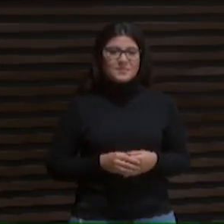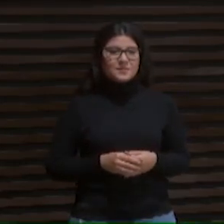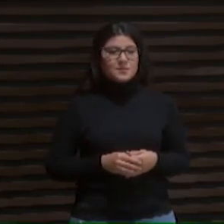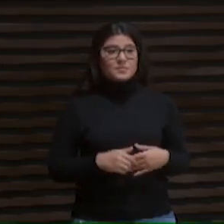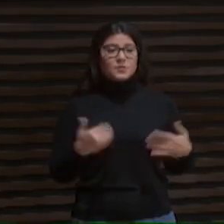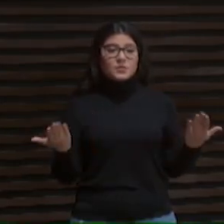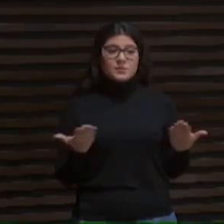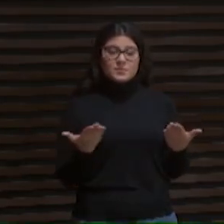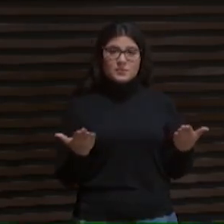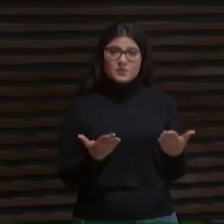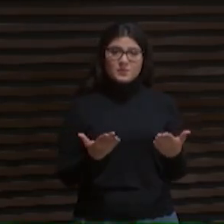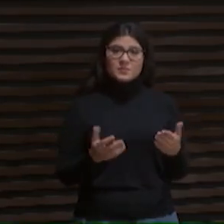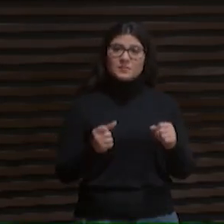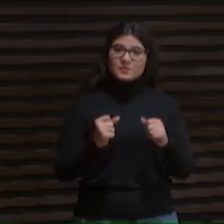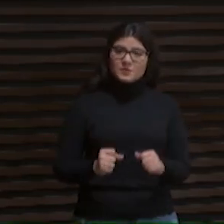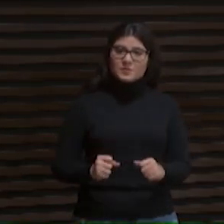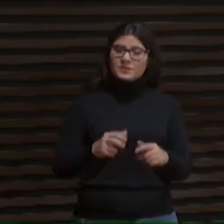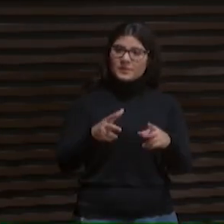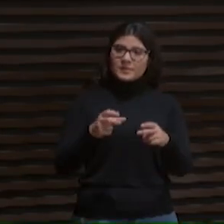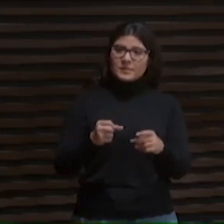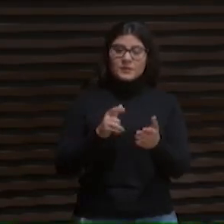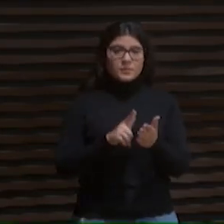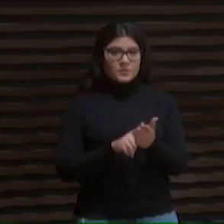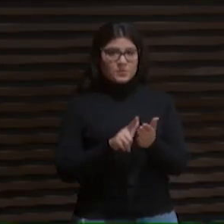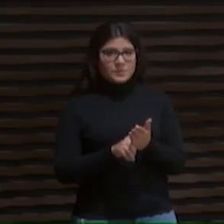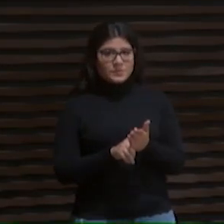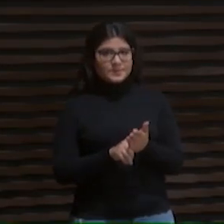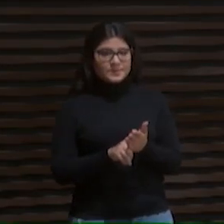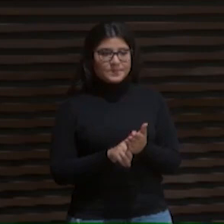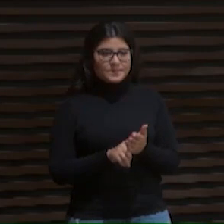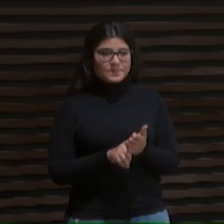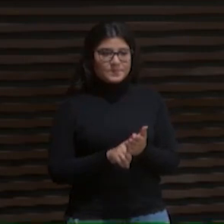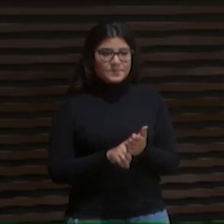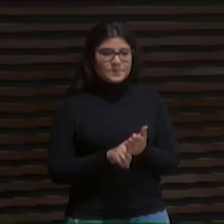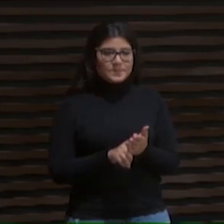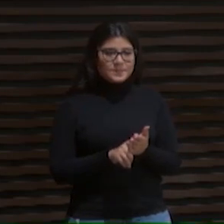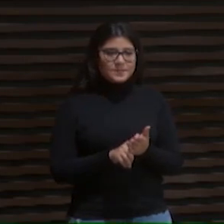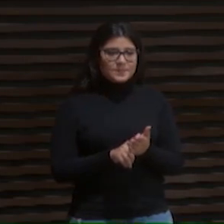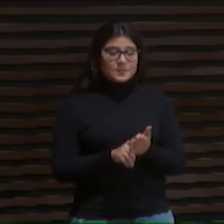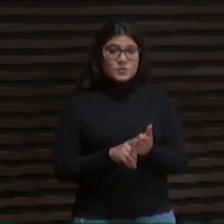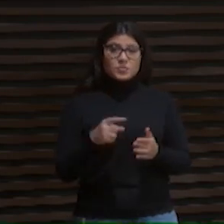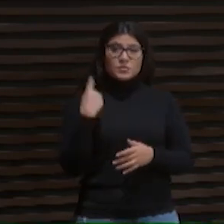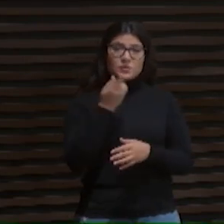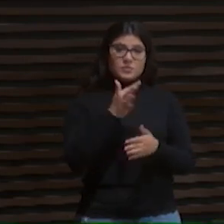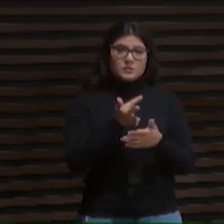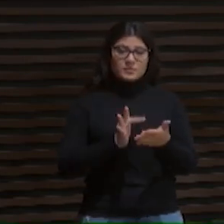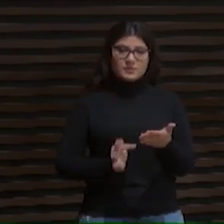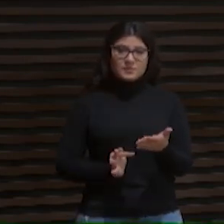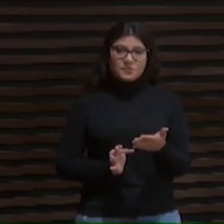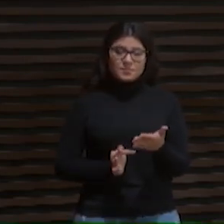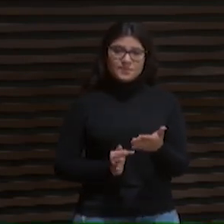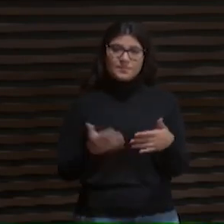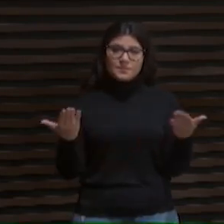Hoje, vocês podem aí pegar o boletim. Vamos lá para o nosso texto.